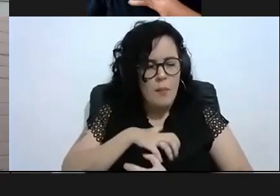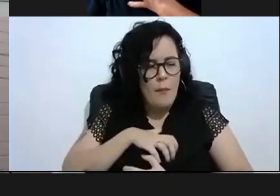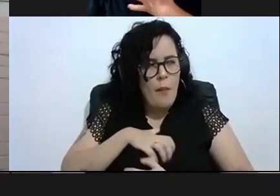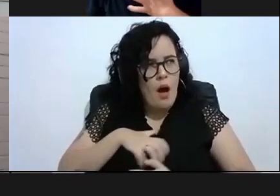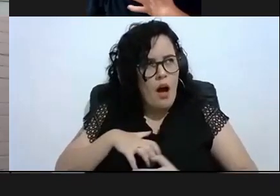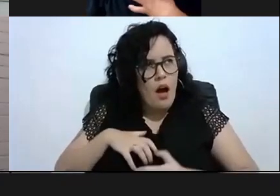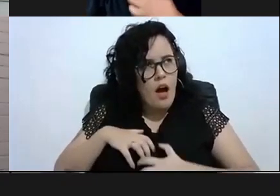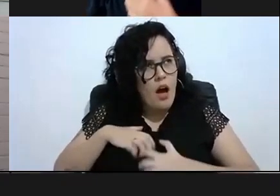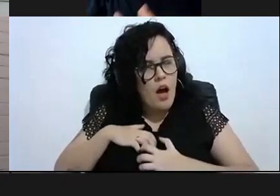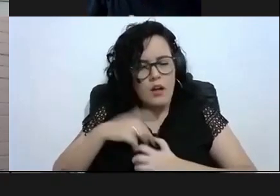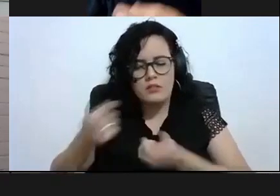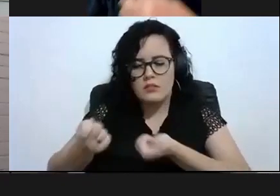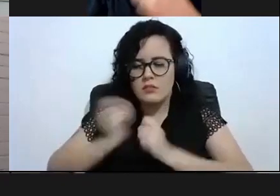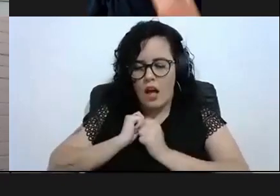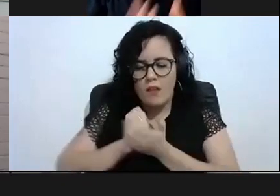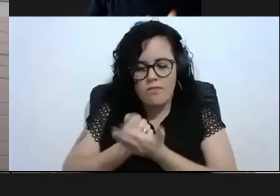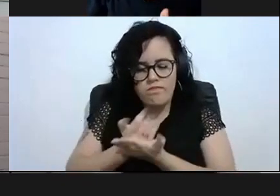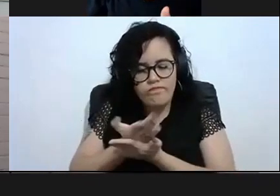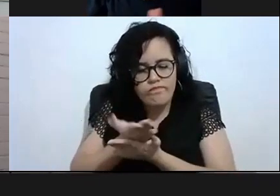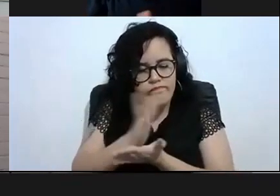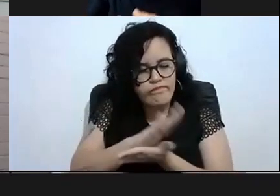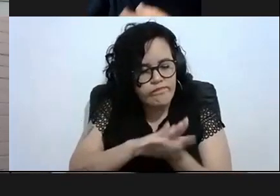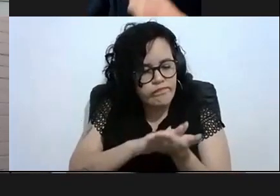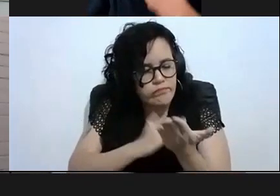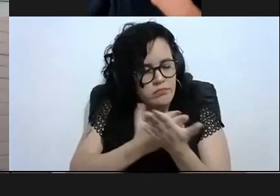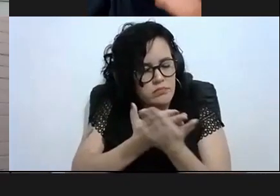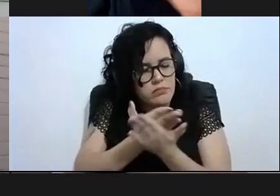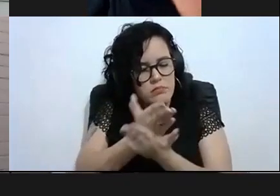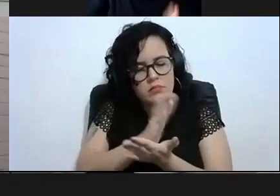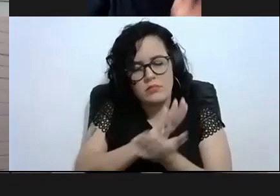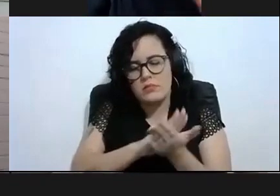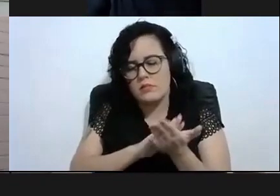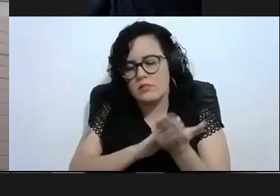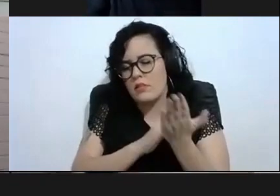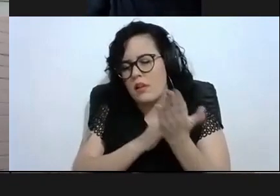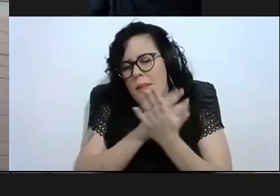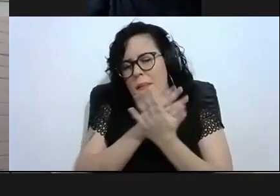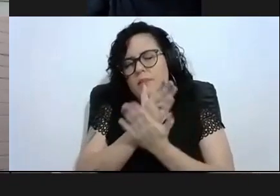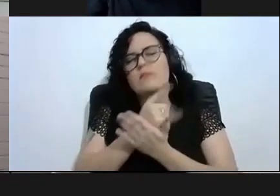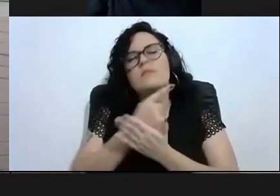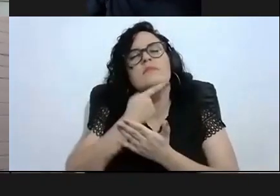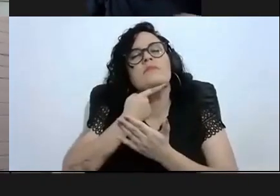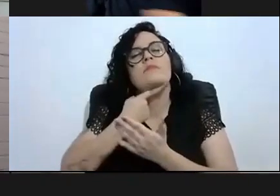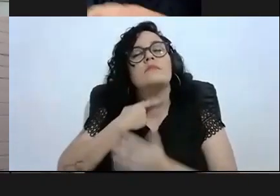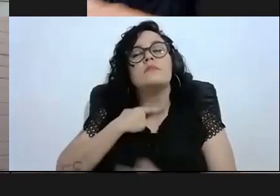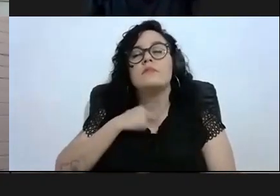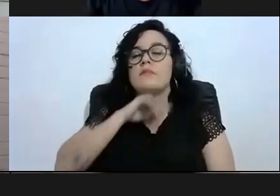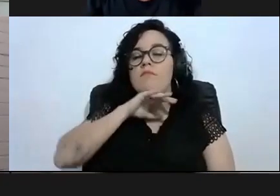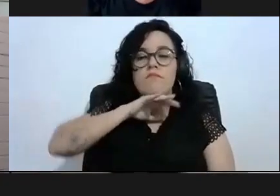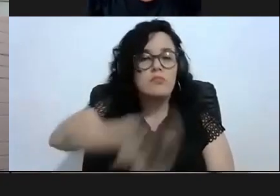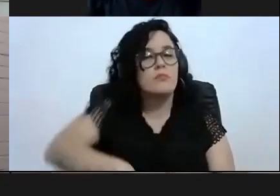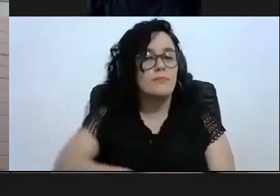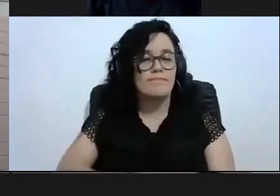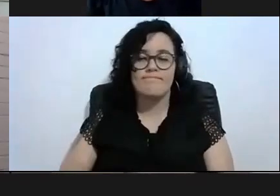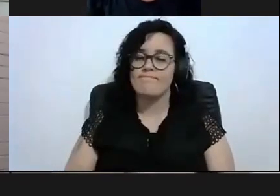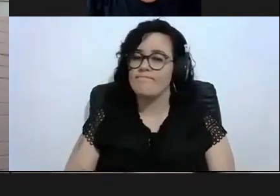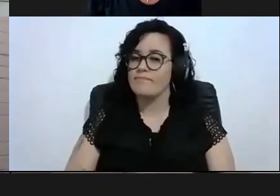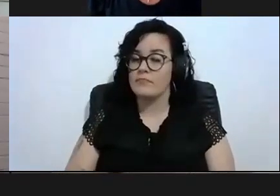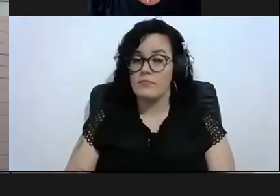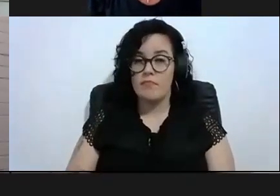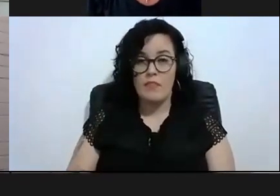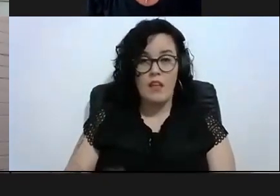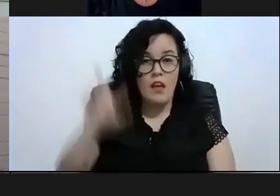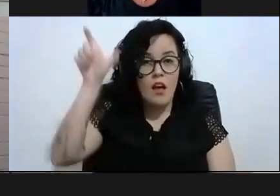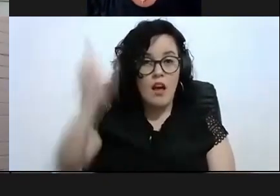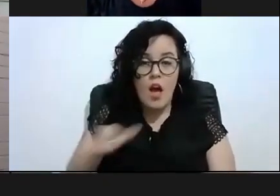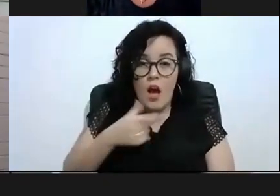me incomoda, me dá náusea, me dá ânsia de vômito. Esse homem está